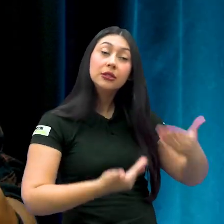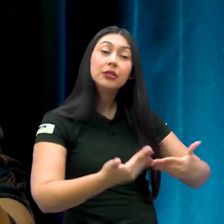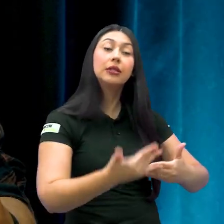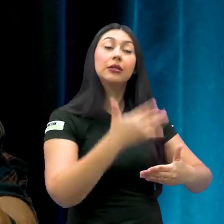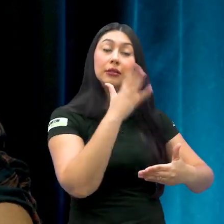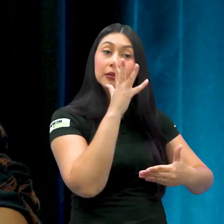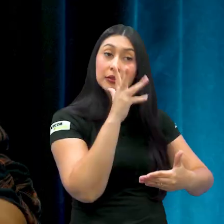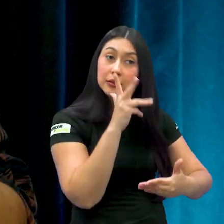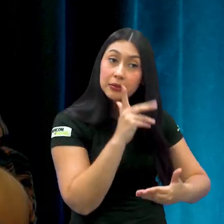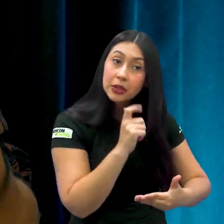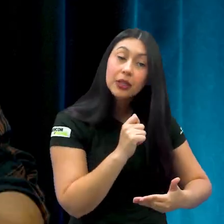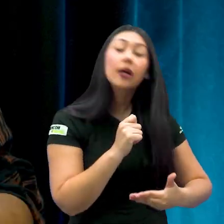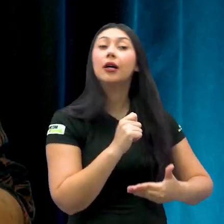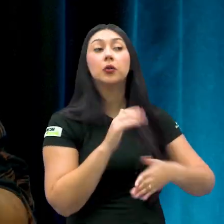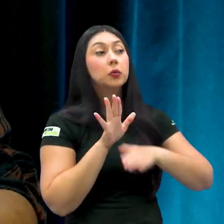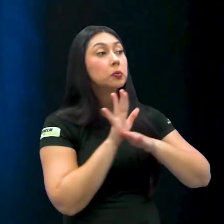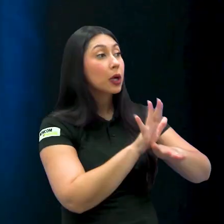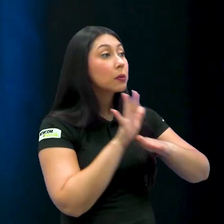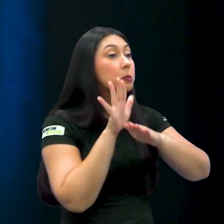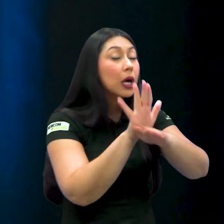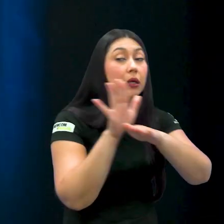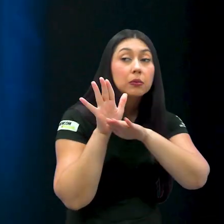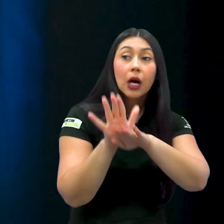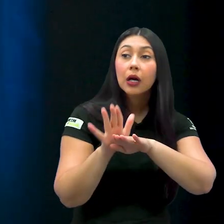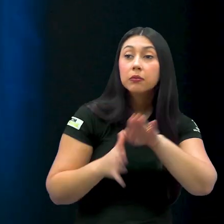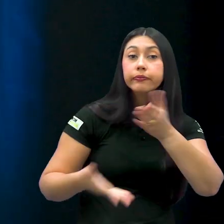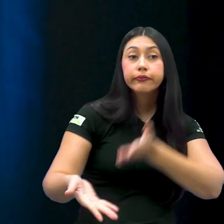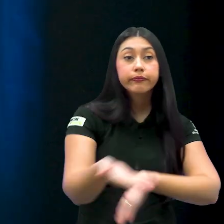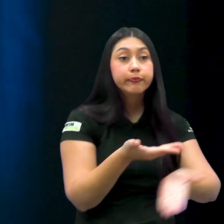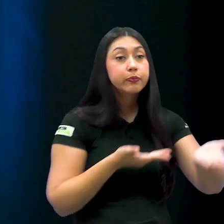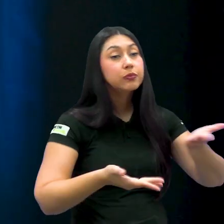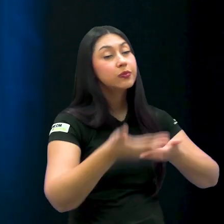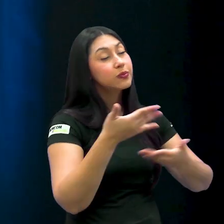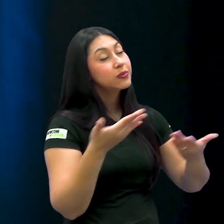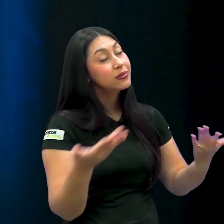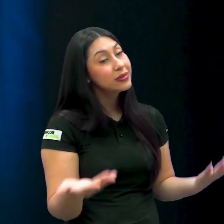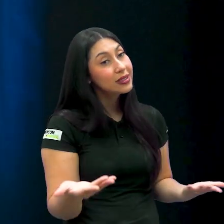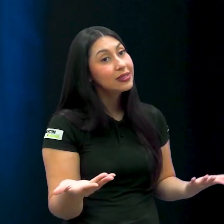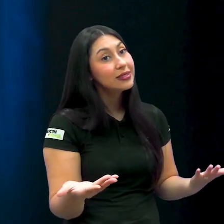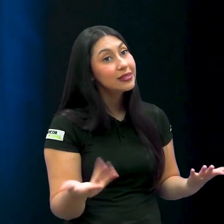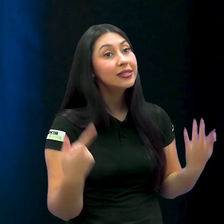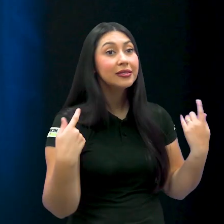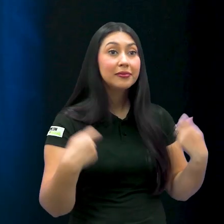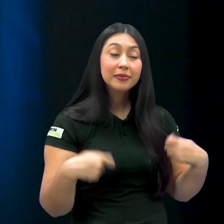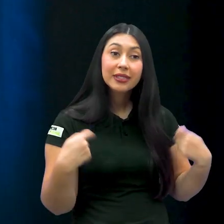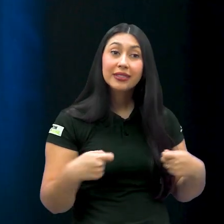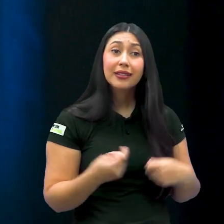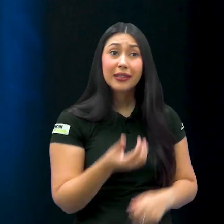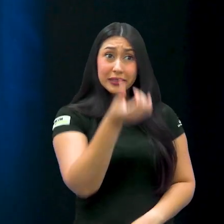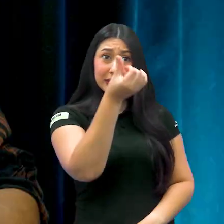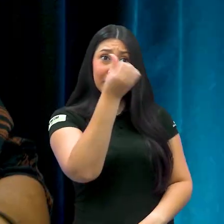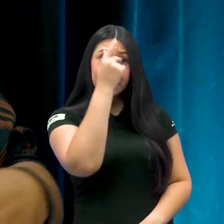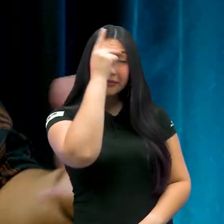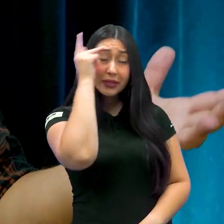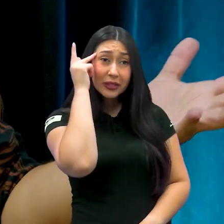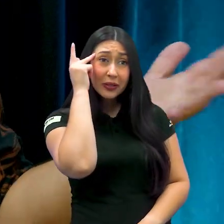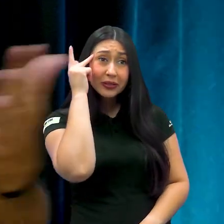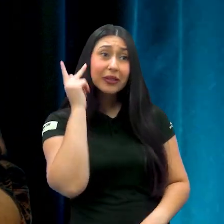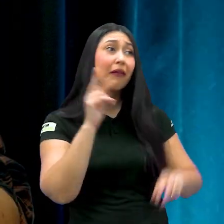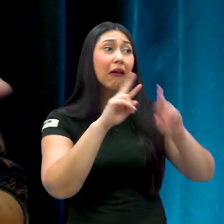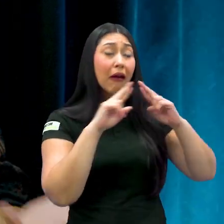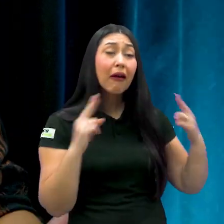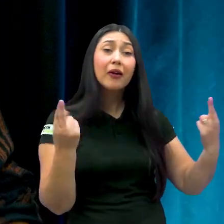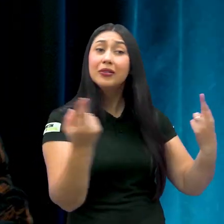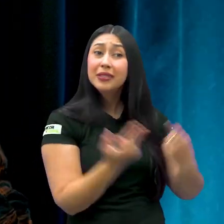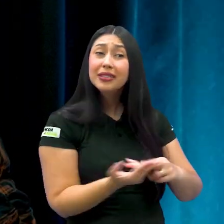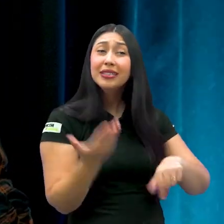mais demorado, é um processo que todo mundo colabora e tal. Só que também é aquilo, né? Você tem que unir 6 pessoas, nós devemos